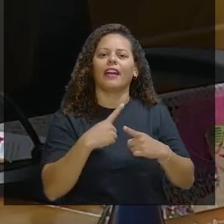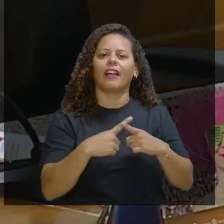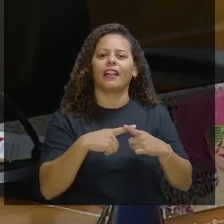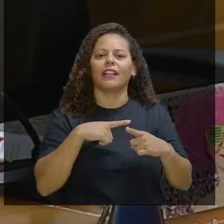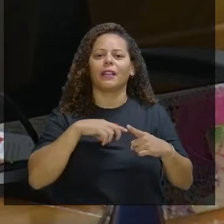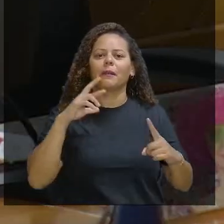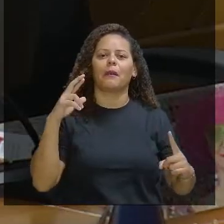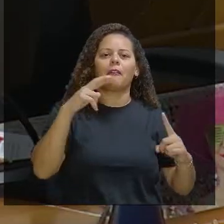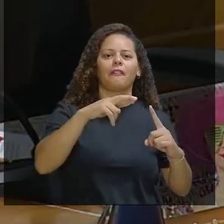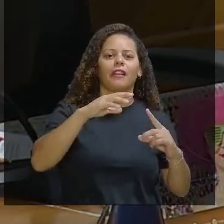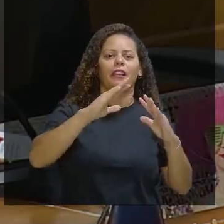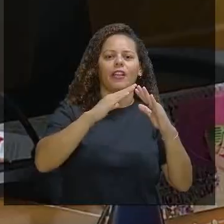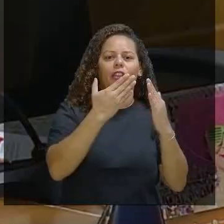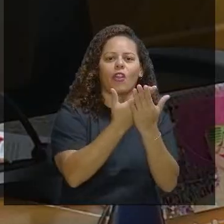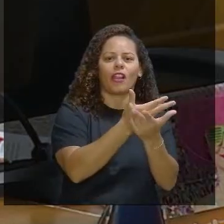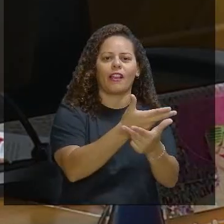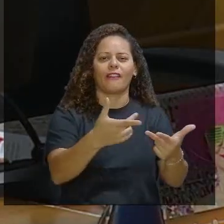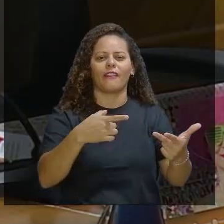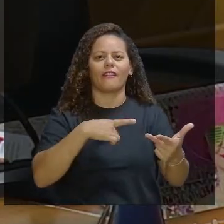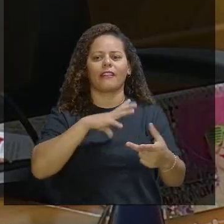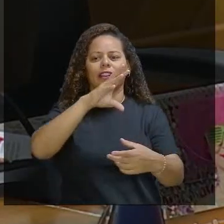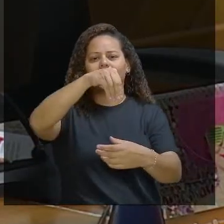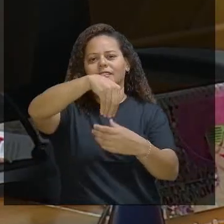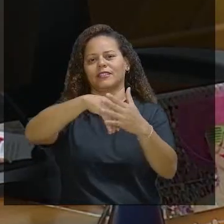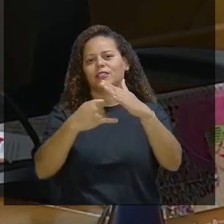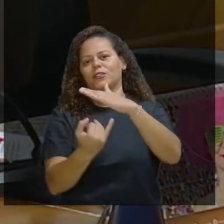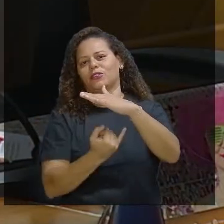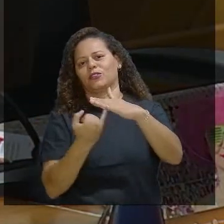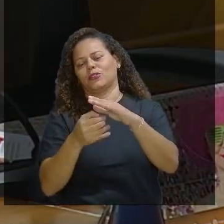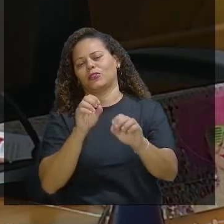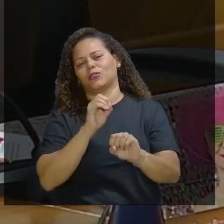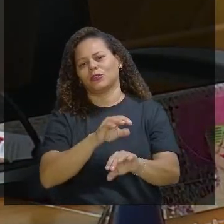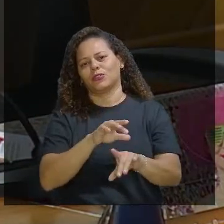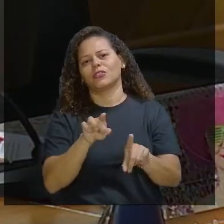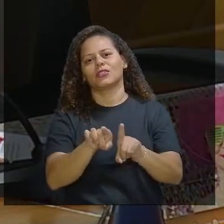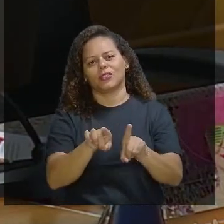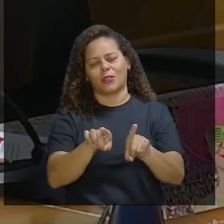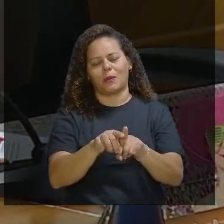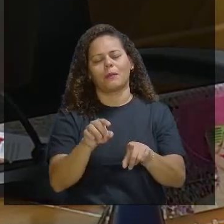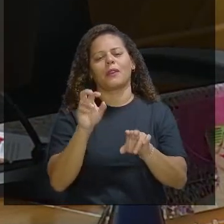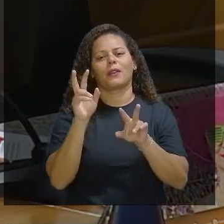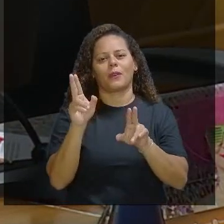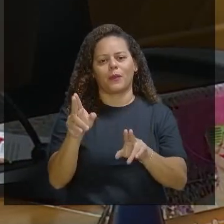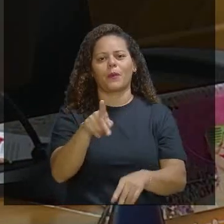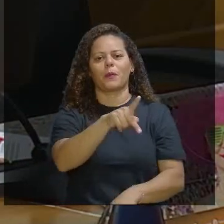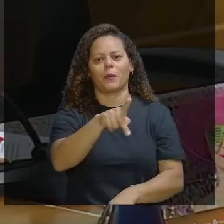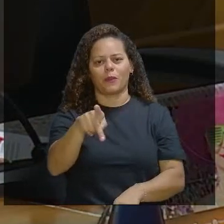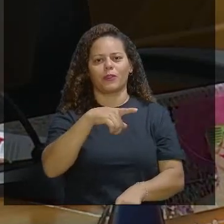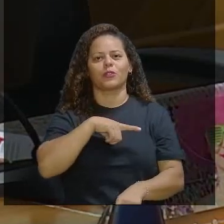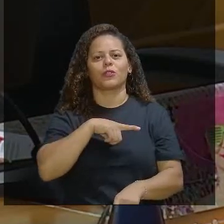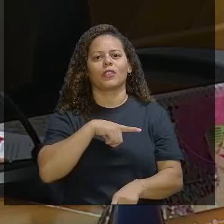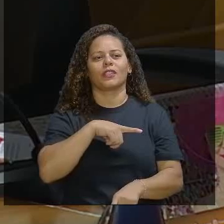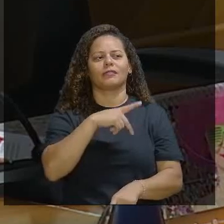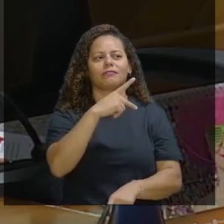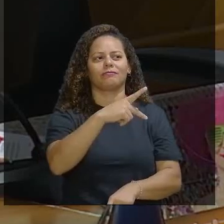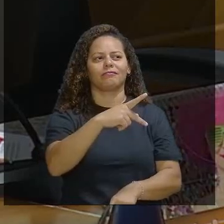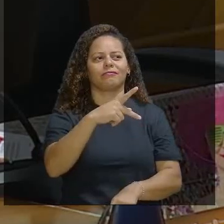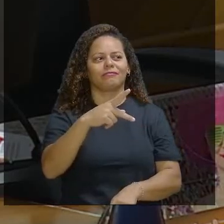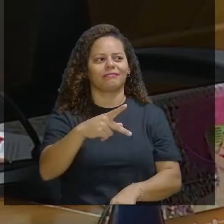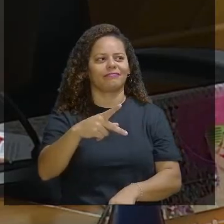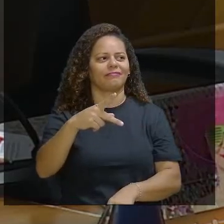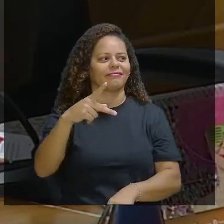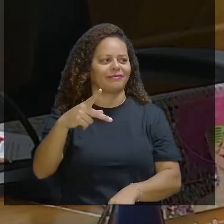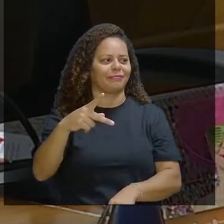referência e, posteriormente, no próprio Instituto de Educação, também como professora de prática pedagógica no curso